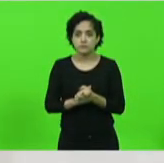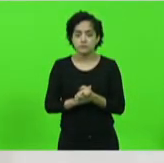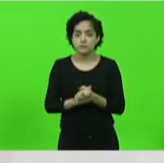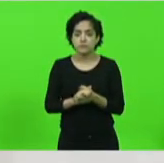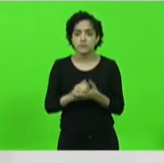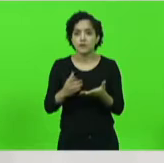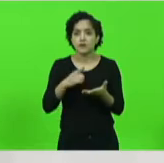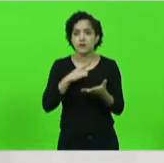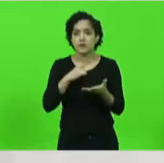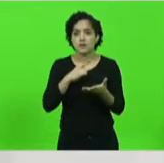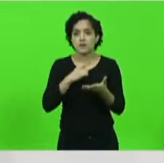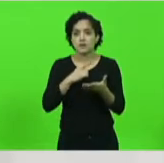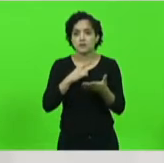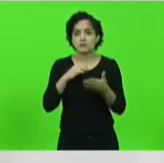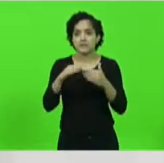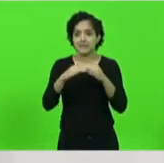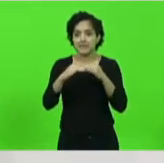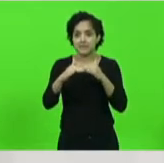Na linear,